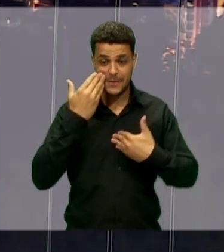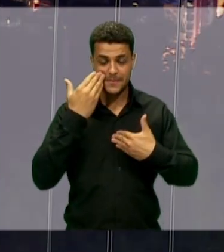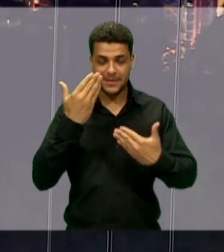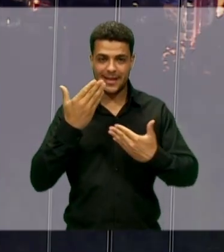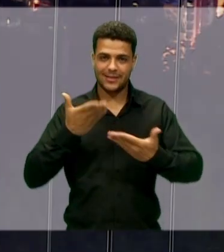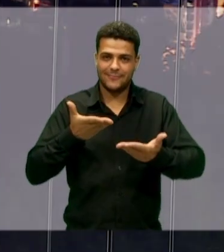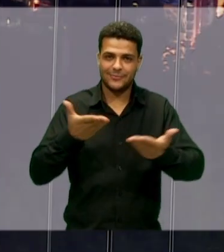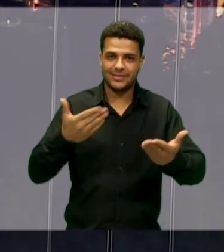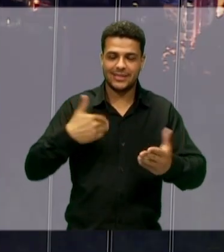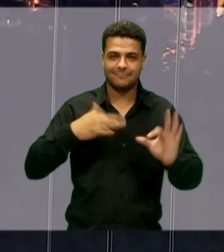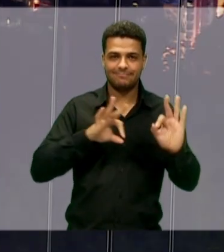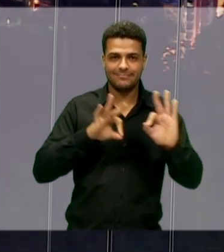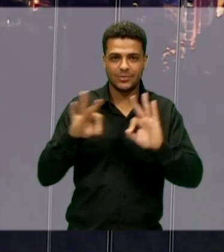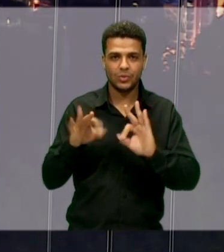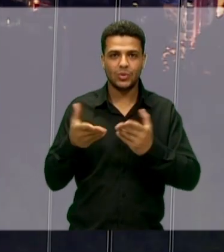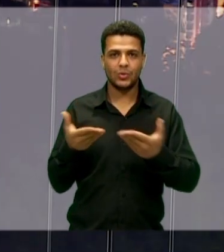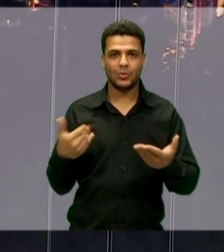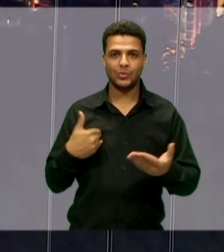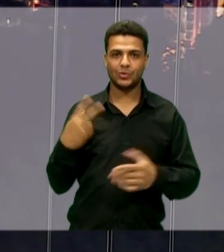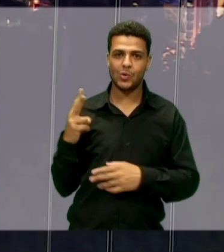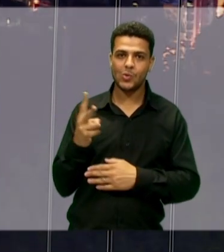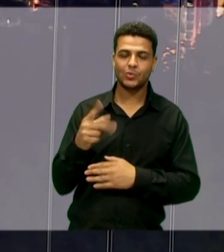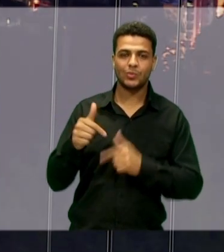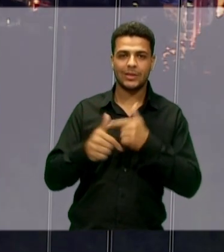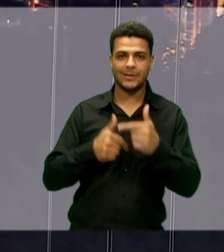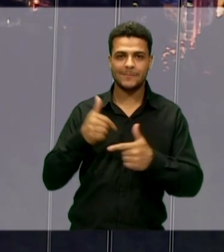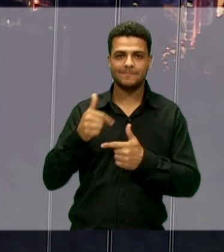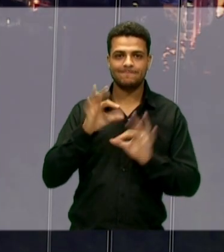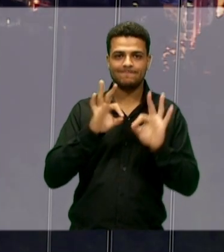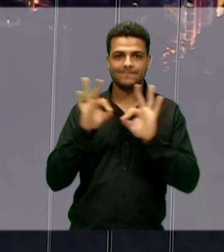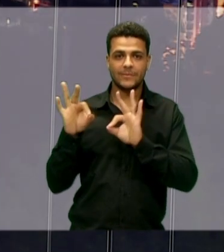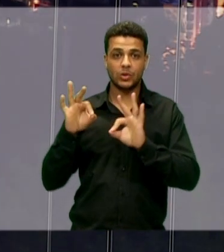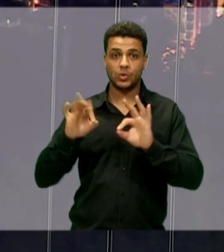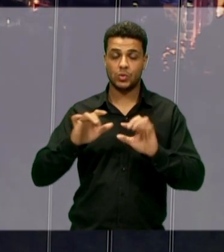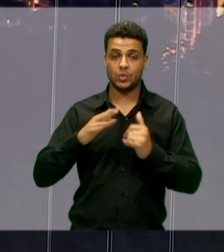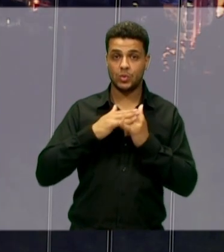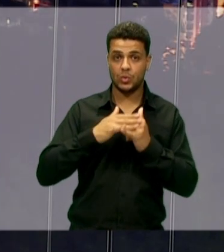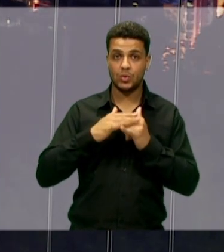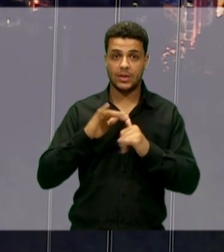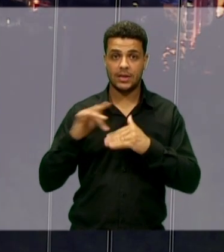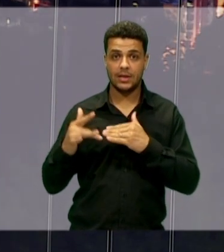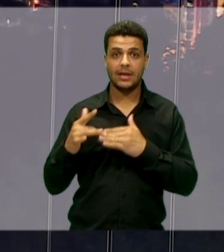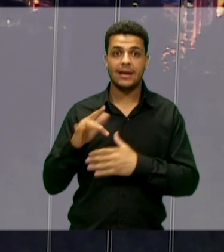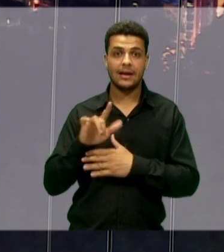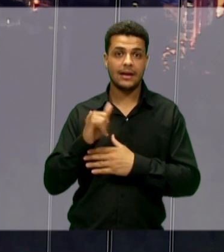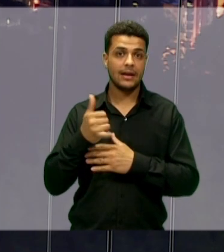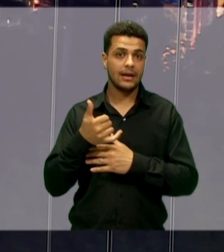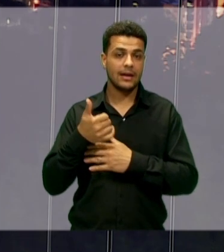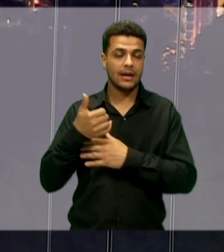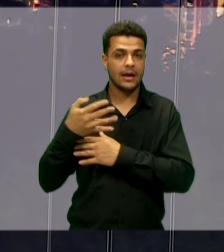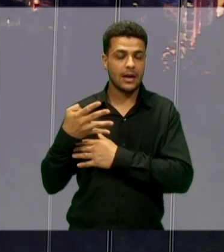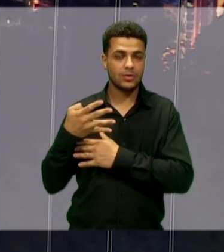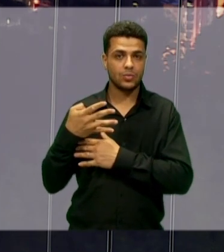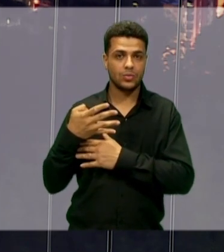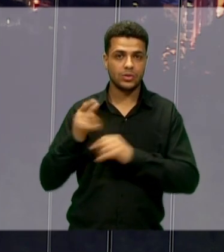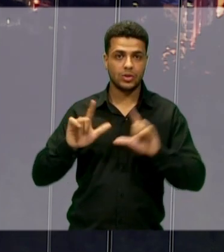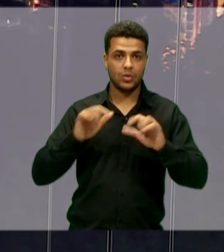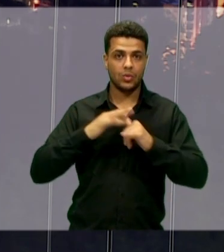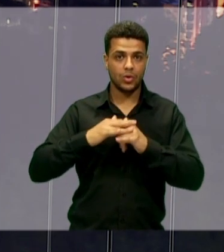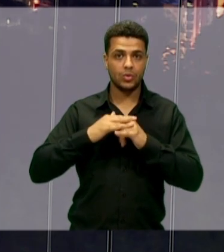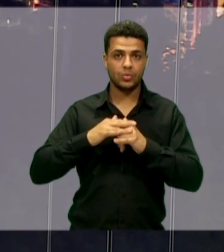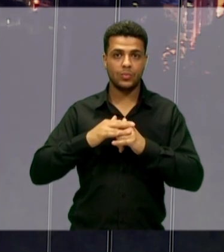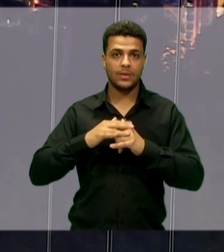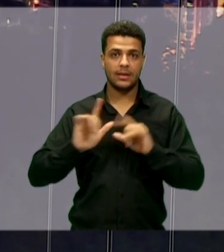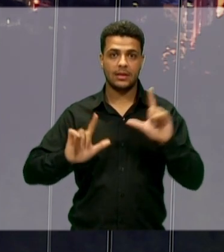você também que nos acompanha. Continue assistindo a nossa programação, seja no canal 14 da Claro, como no YouTube da TV